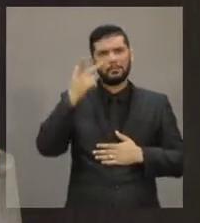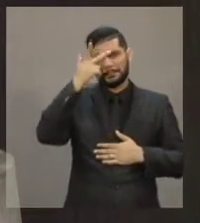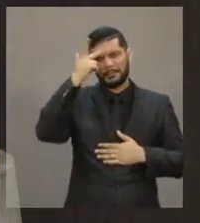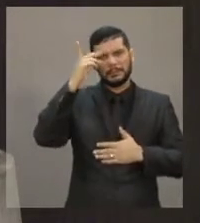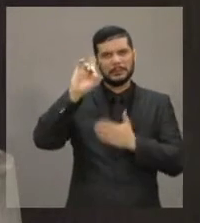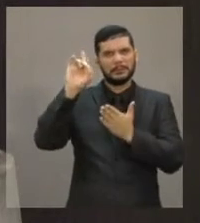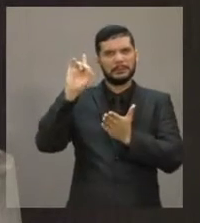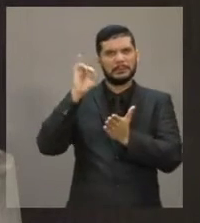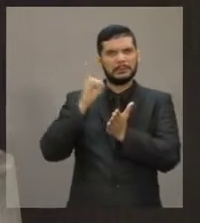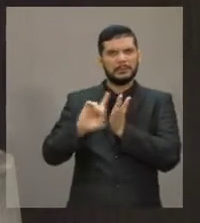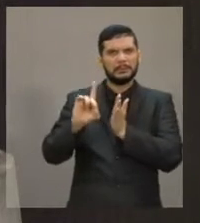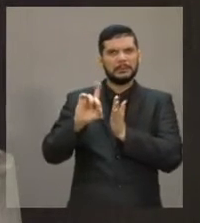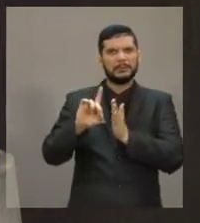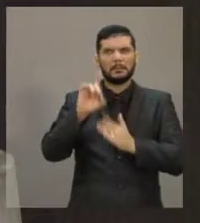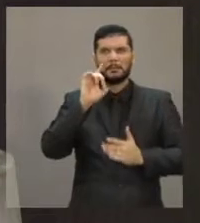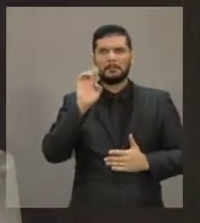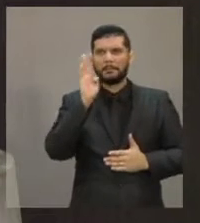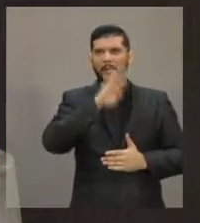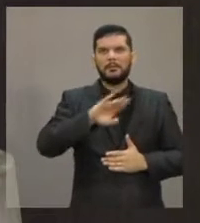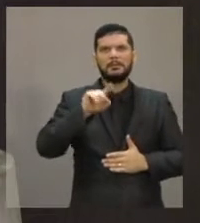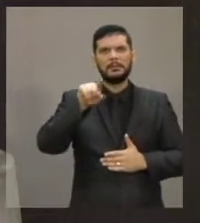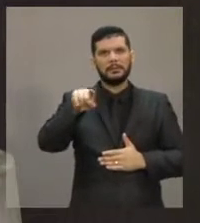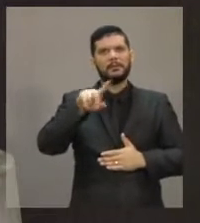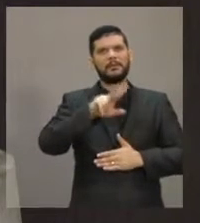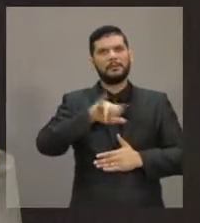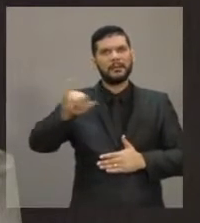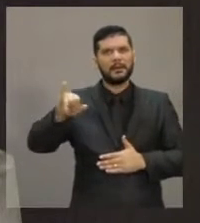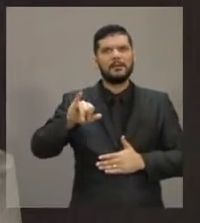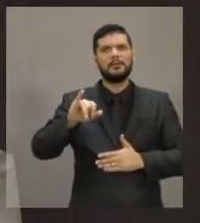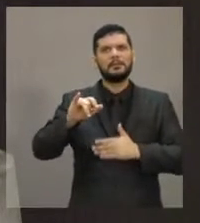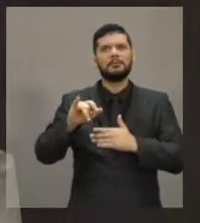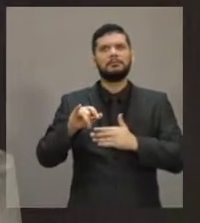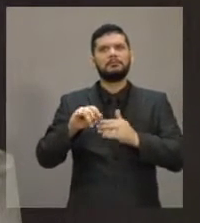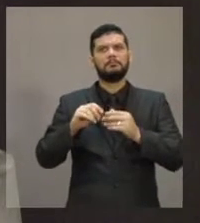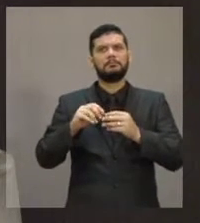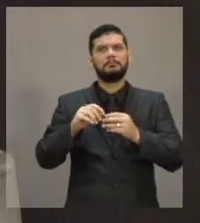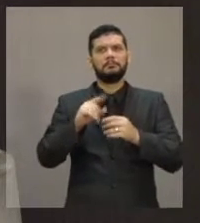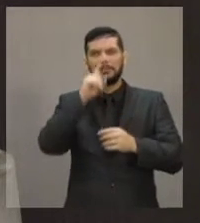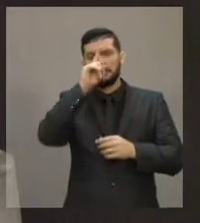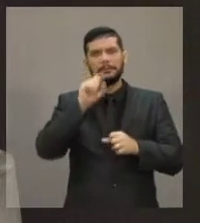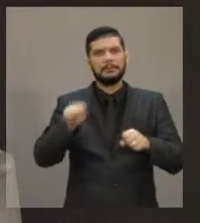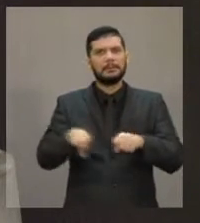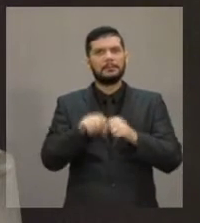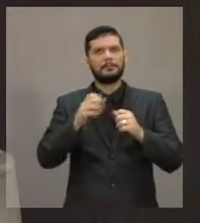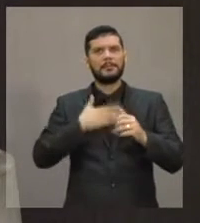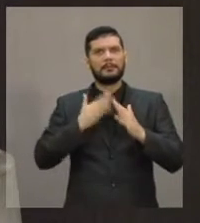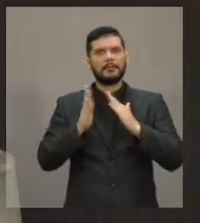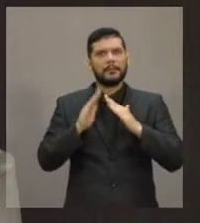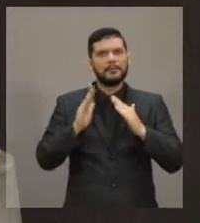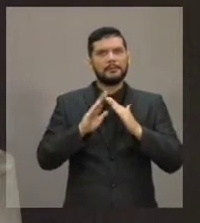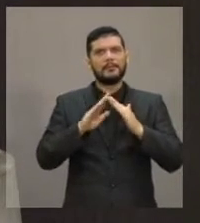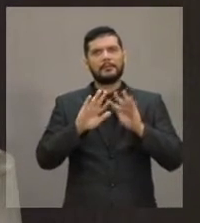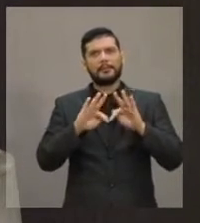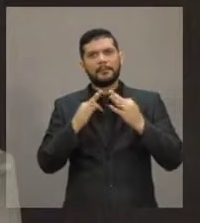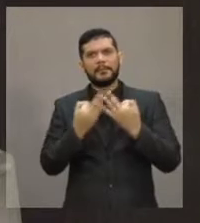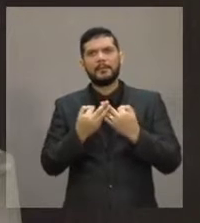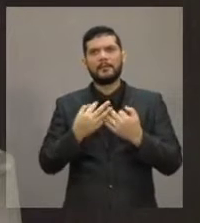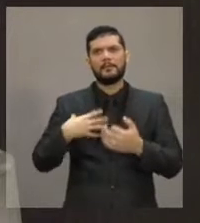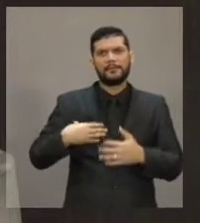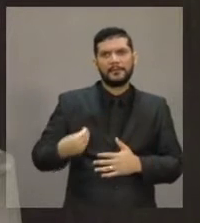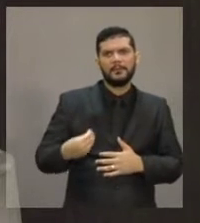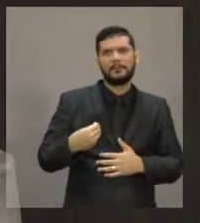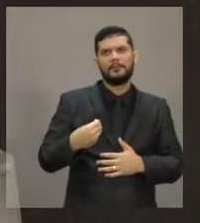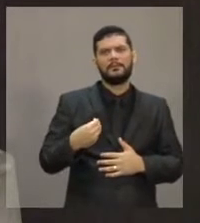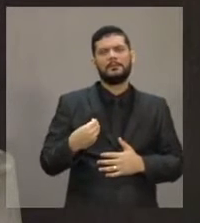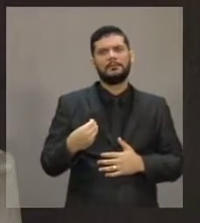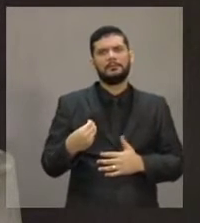ser combatido que ameaçaria a sua casa, os seus filhos, os seus jovens.